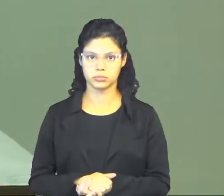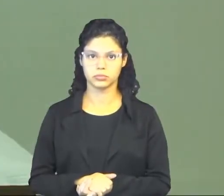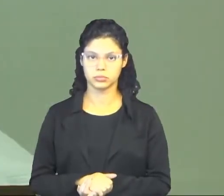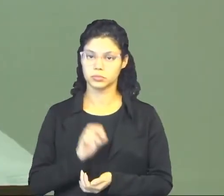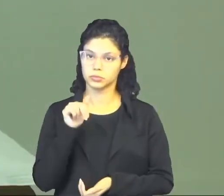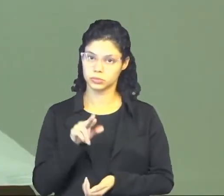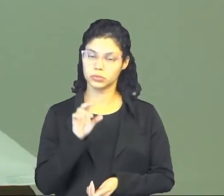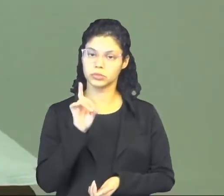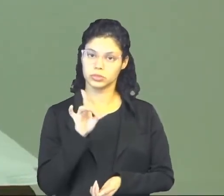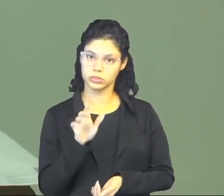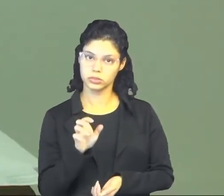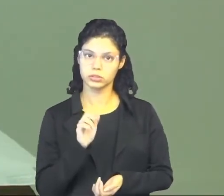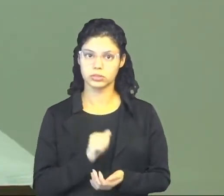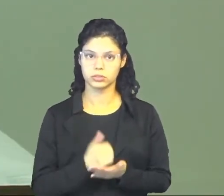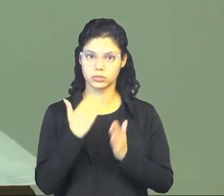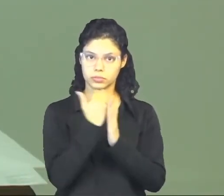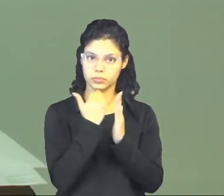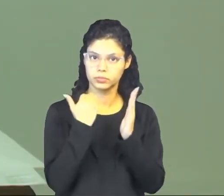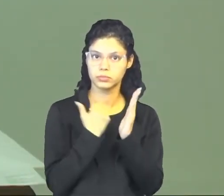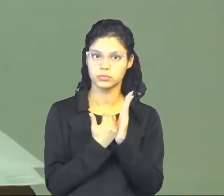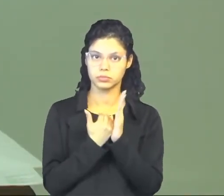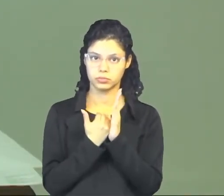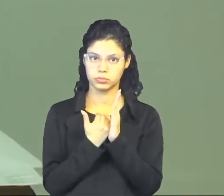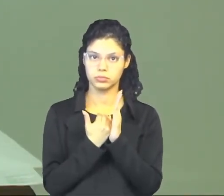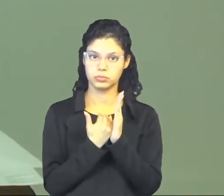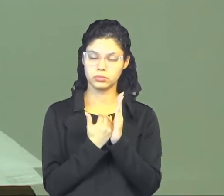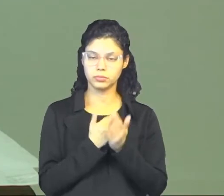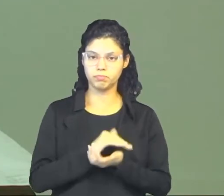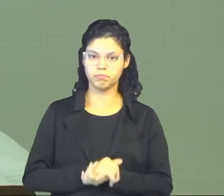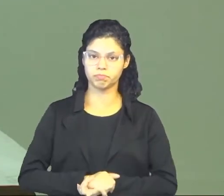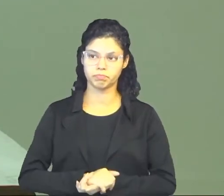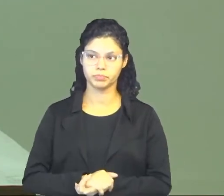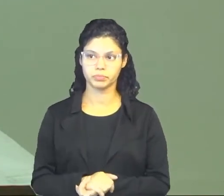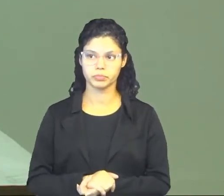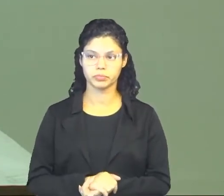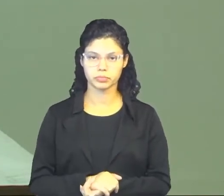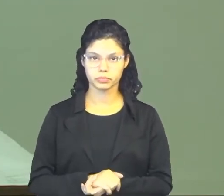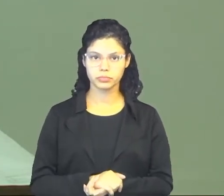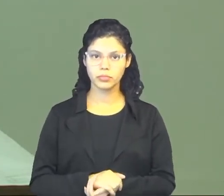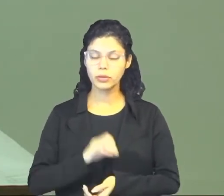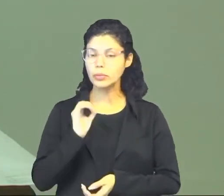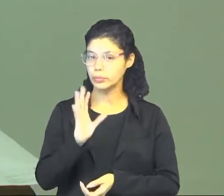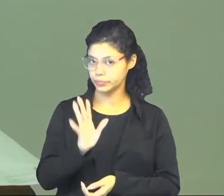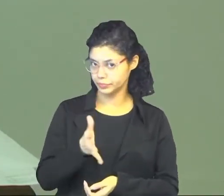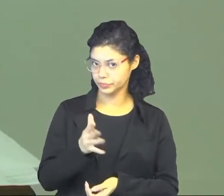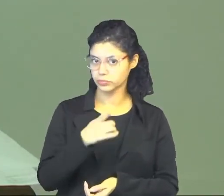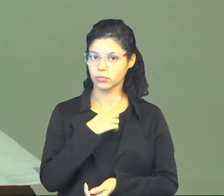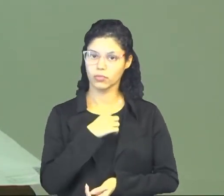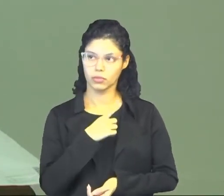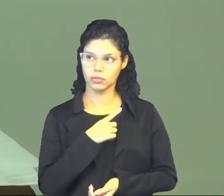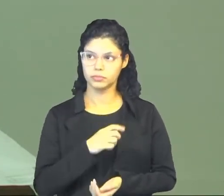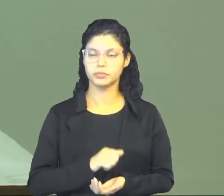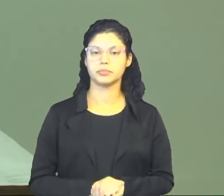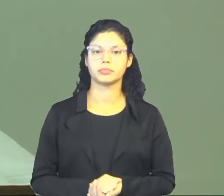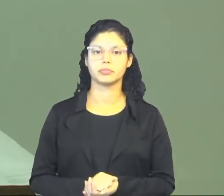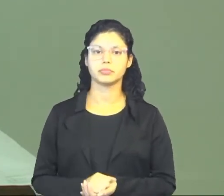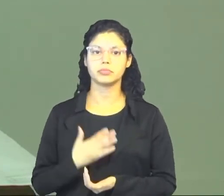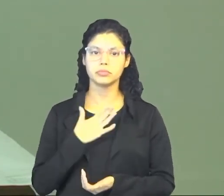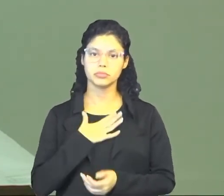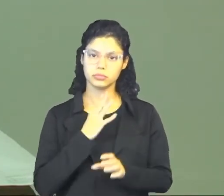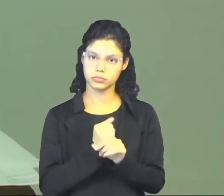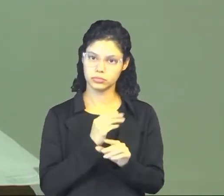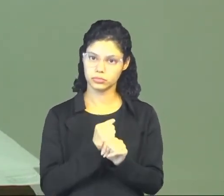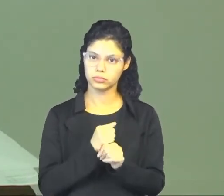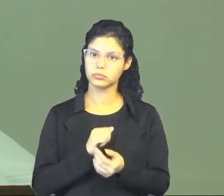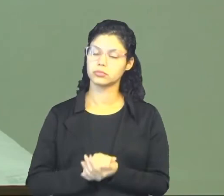Unidade debaixo de unidade, dezena com dezena e centena com centena. Aqui eu já tenho zero no meu cálculo, ó, né? Na minha adição. Então